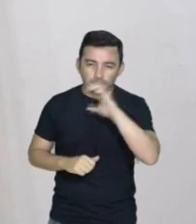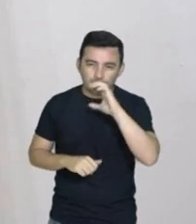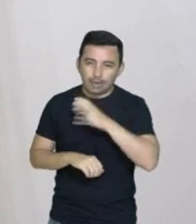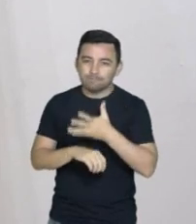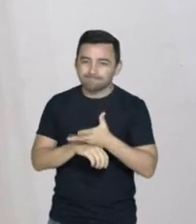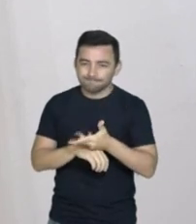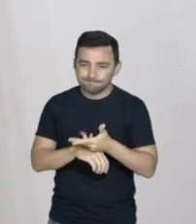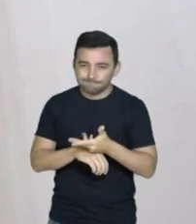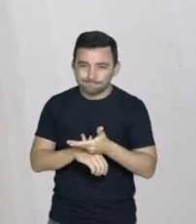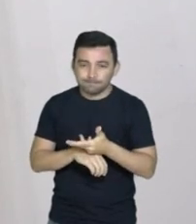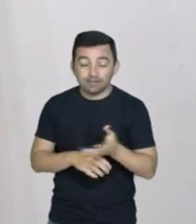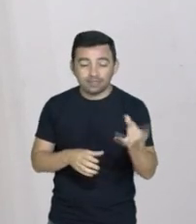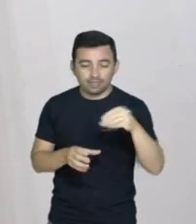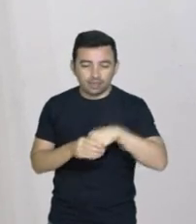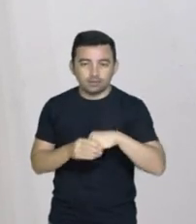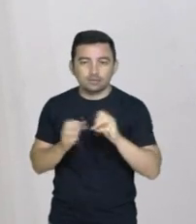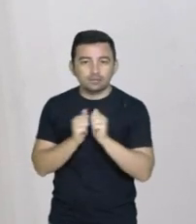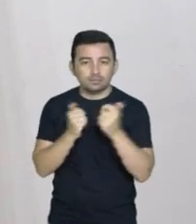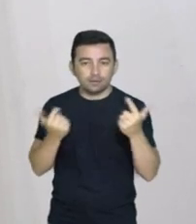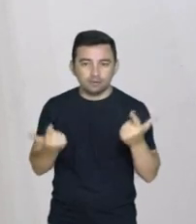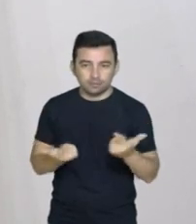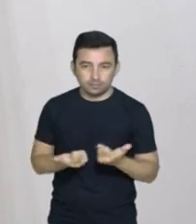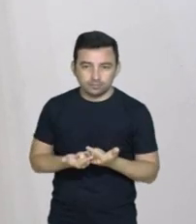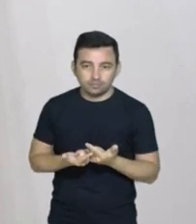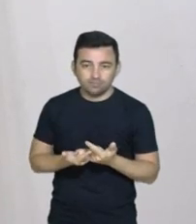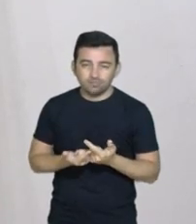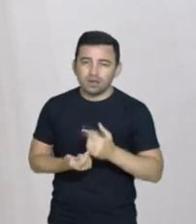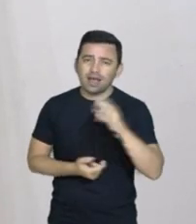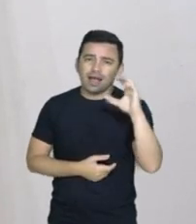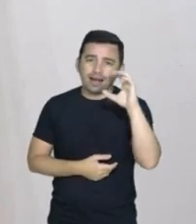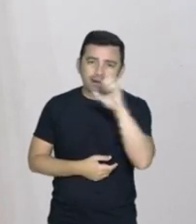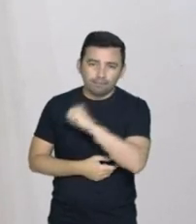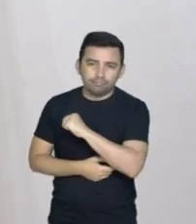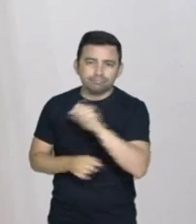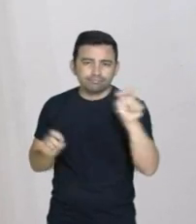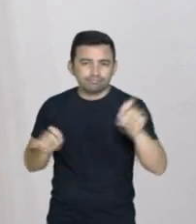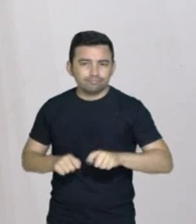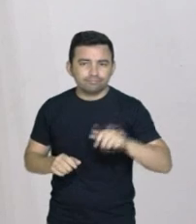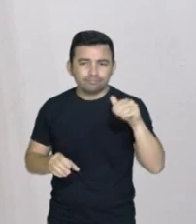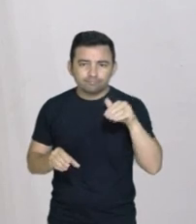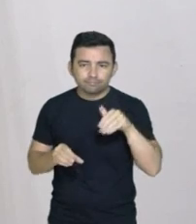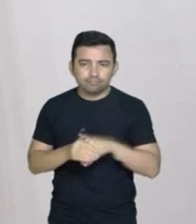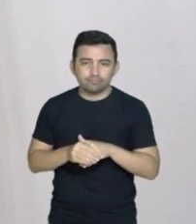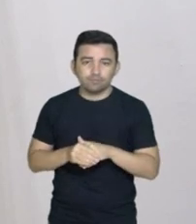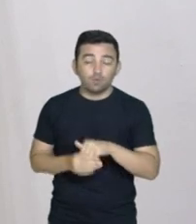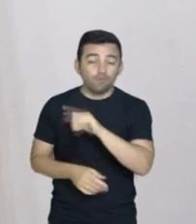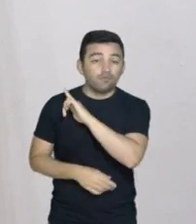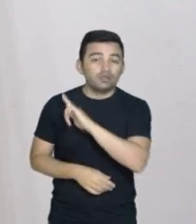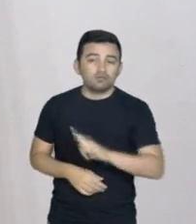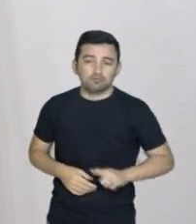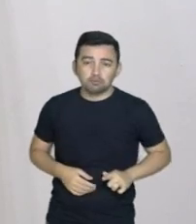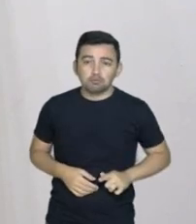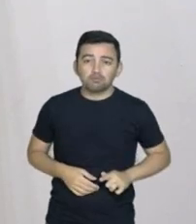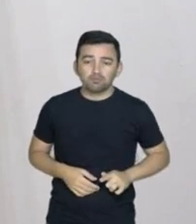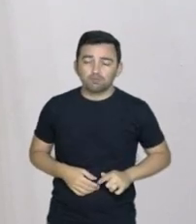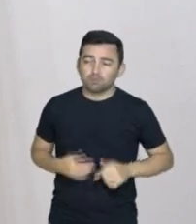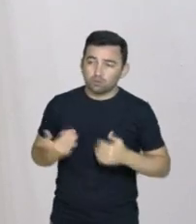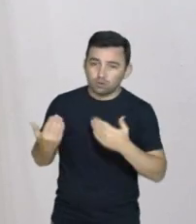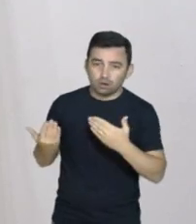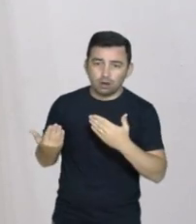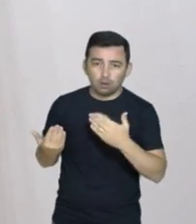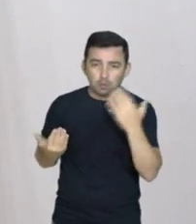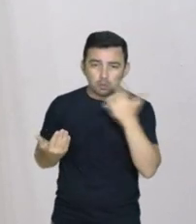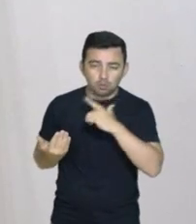dentro dessa casa para que logo a gente possa voltar o governador possa confirmar